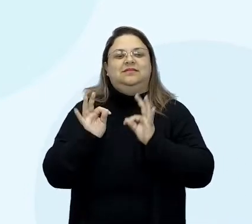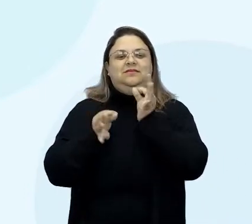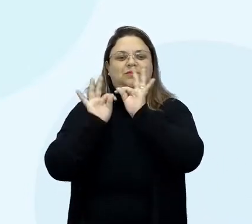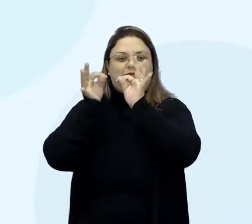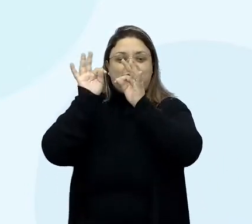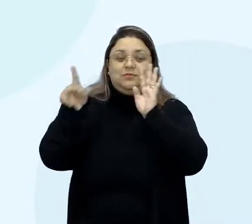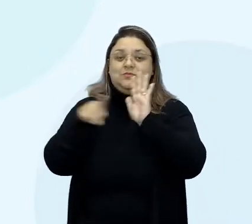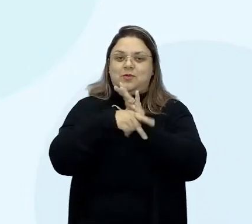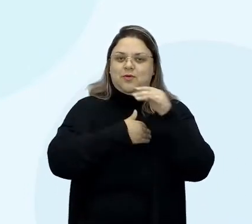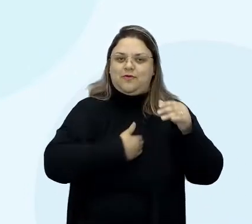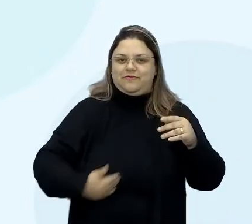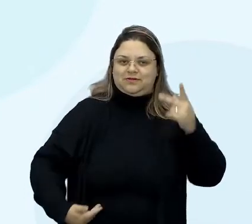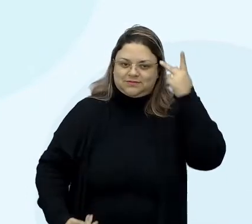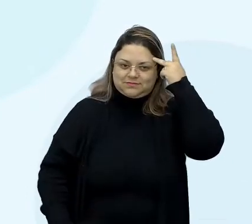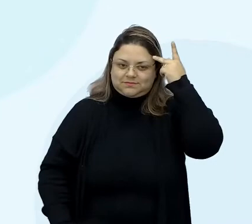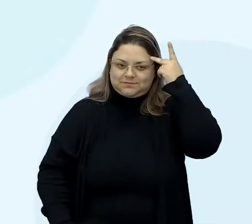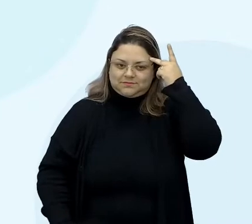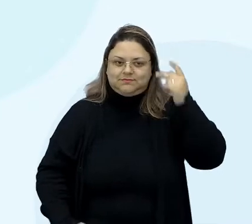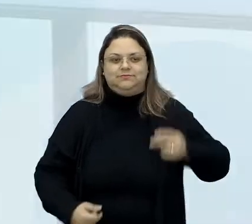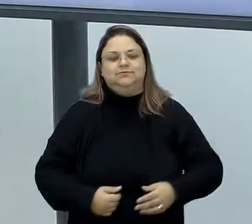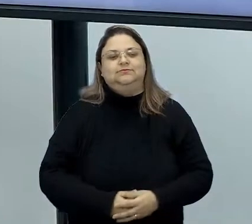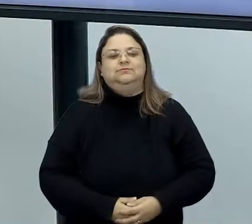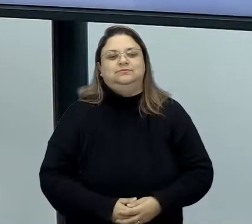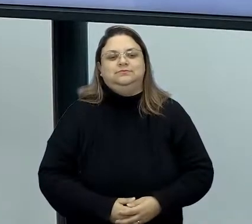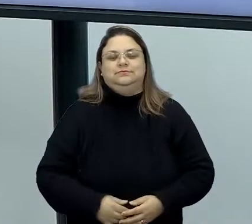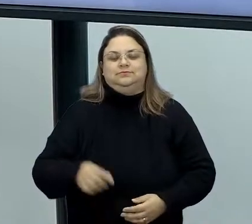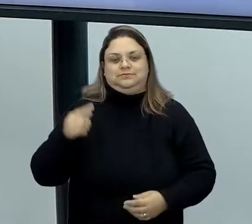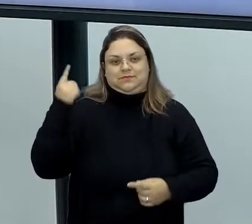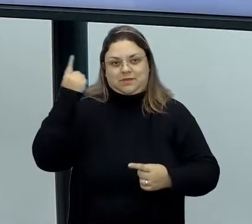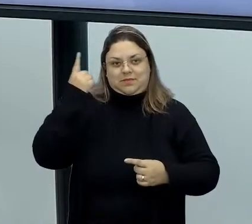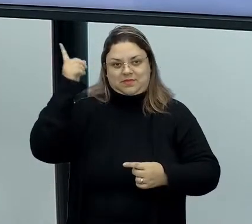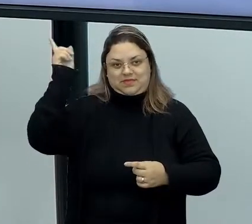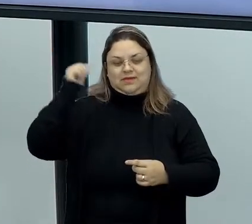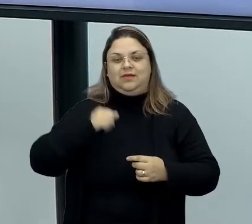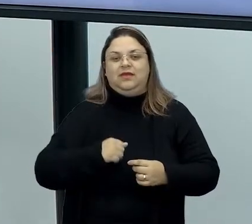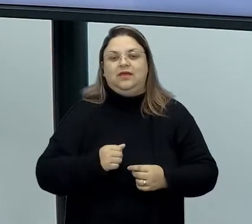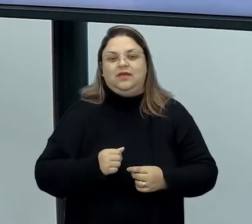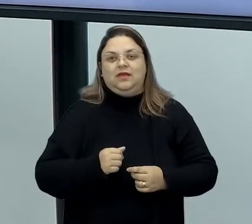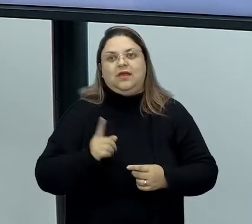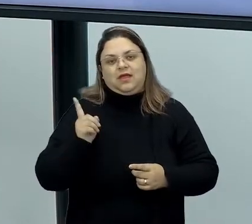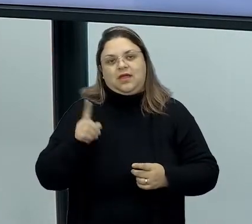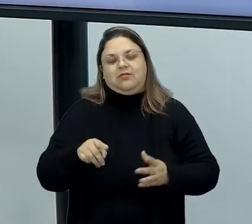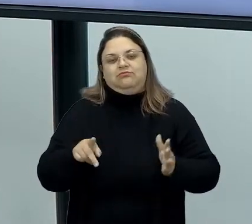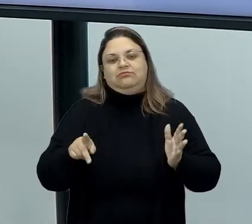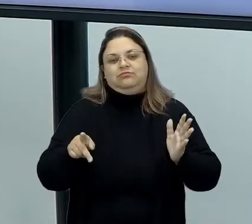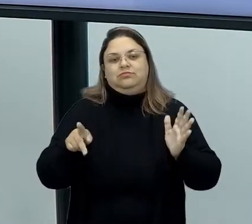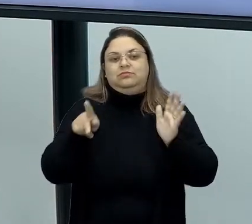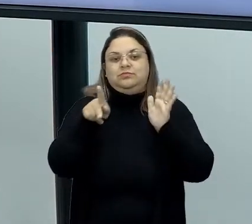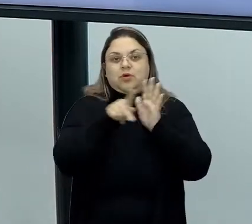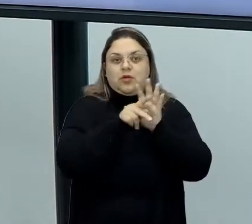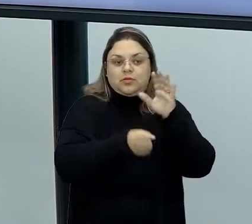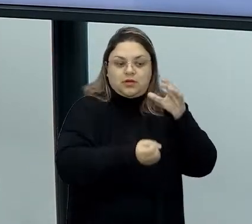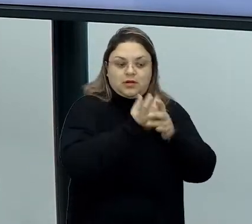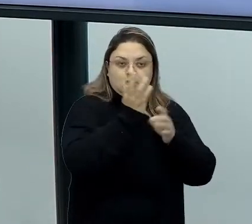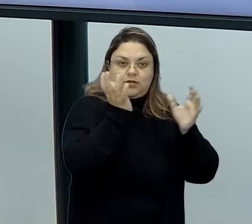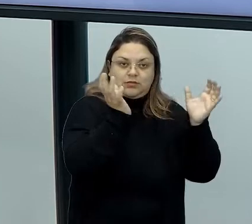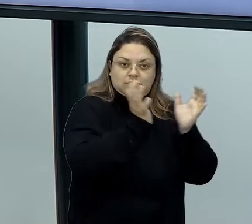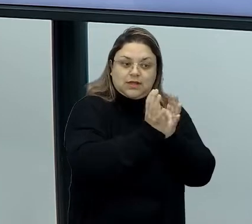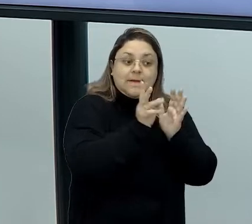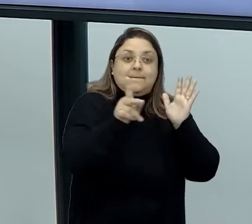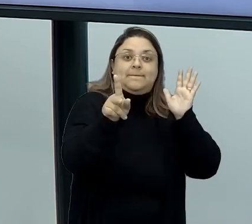São Paulo, certo? Então aqui é uma instituição, né, uma fundação de amparo à